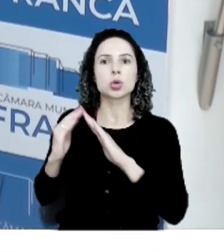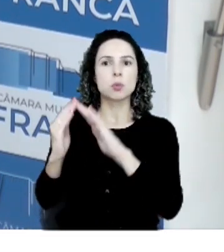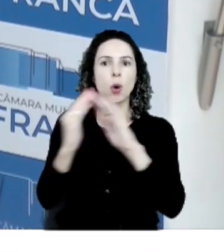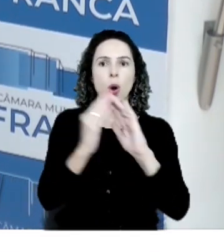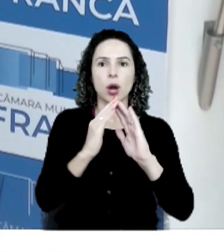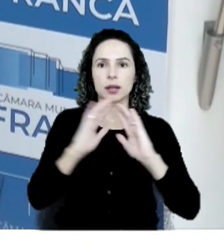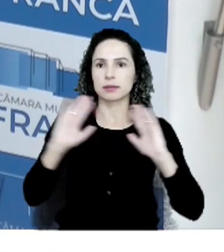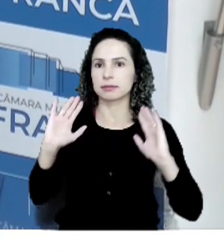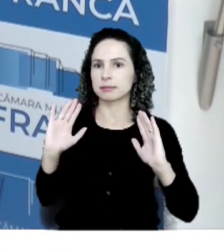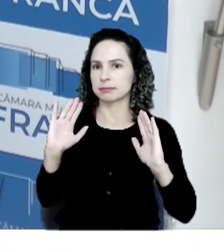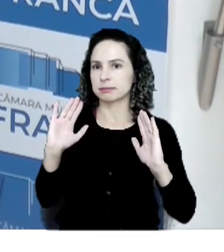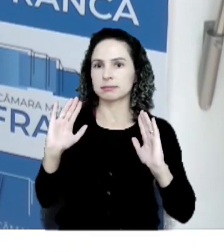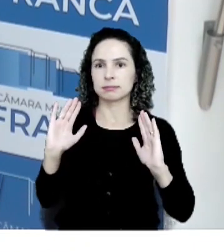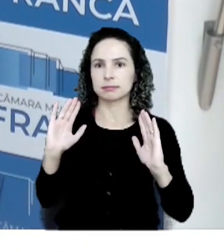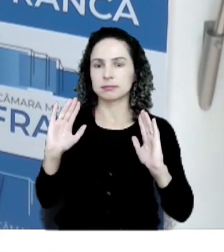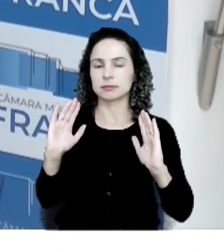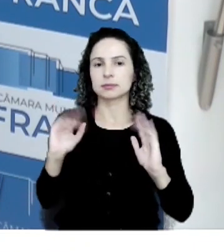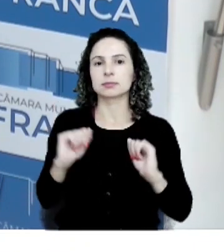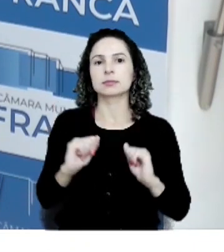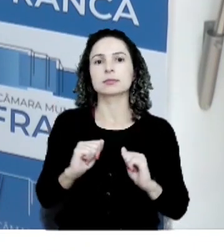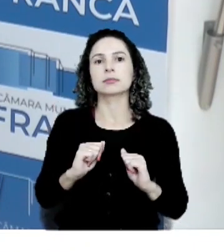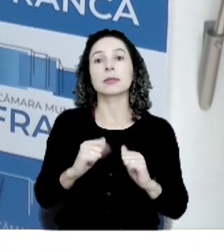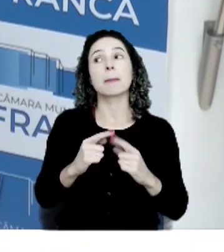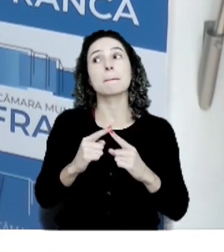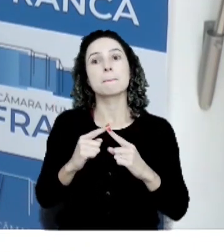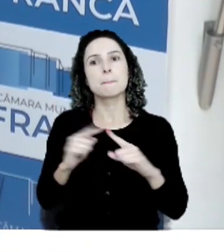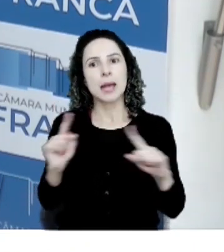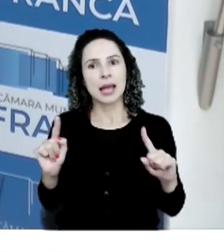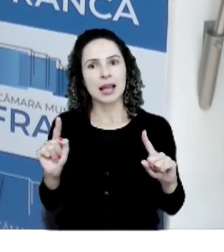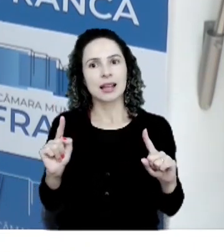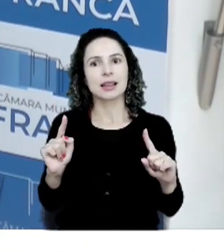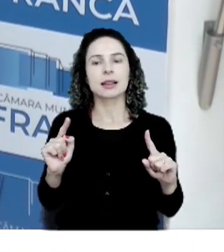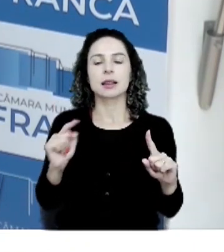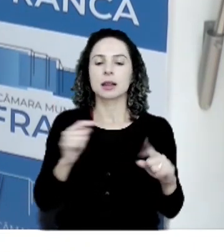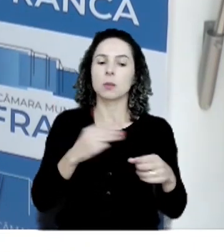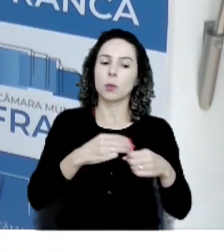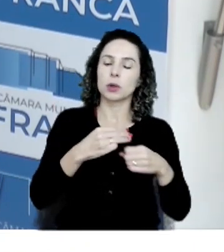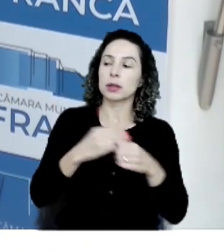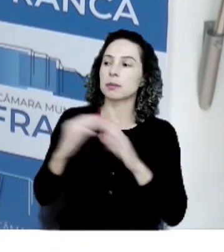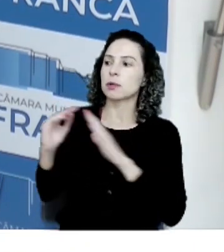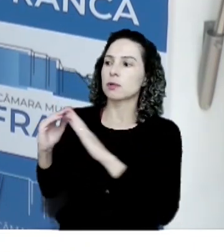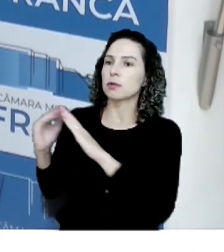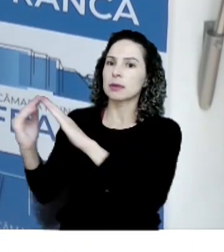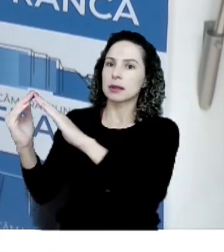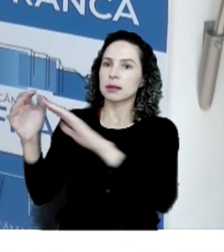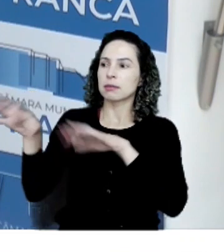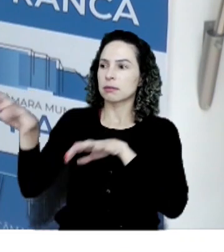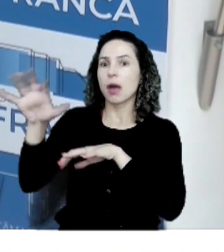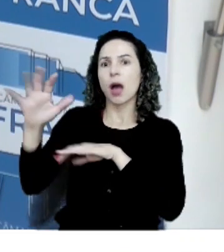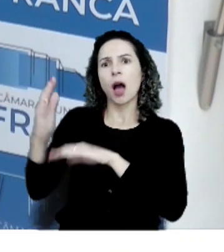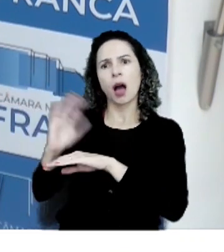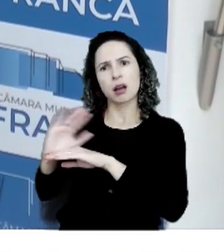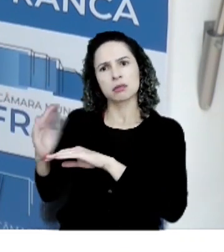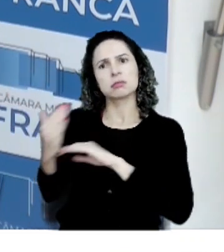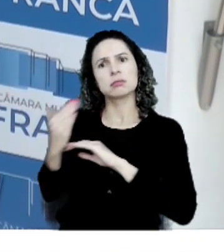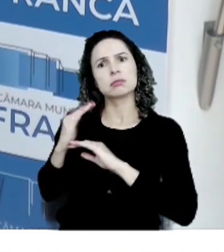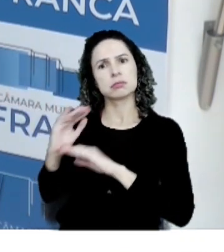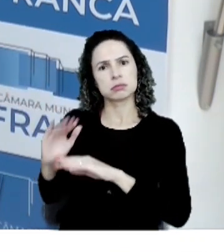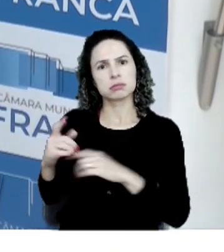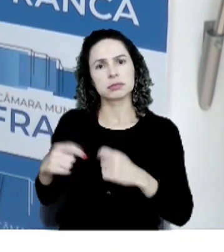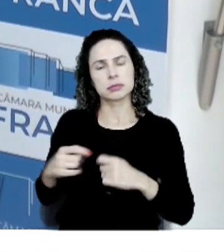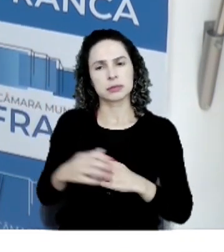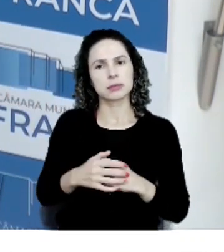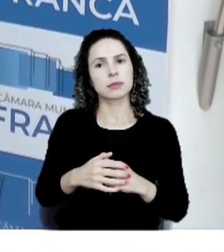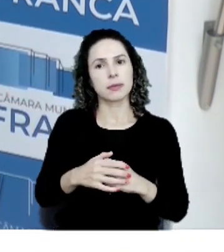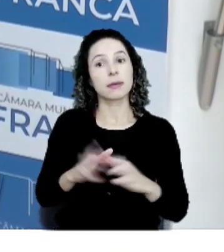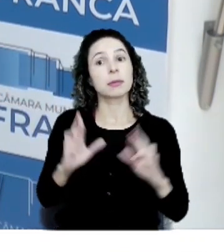sua cidade de origem. Mas os municípios vizinhos também têm que ajudar e fazer a parte deles. Vamos